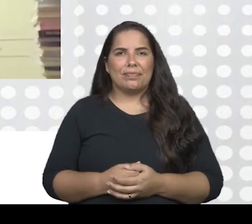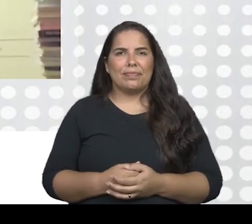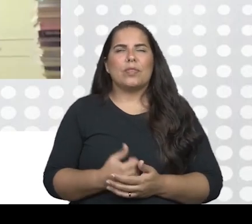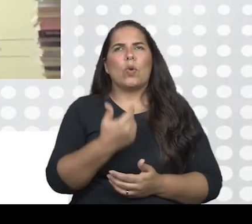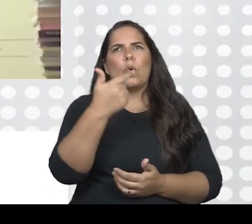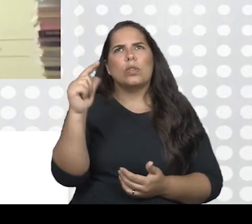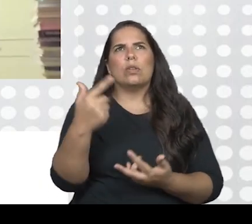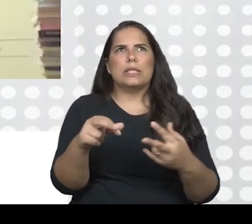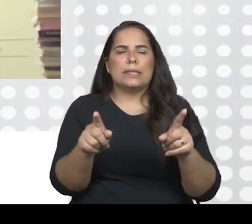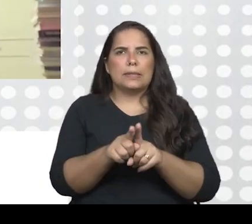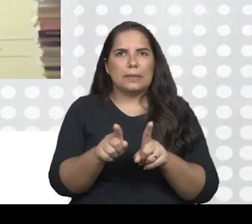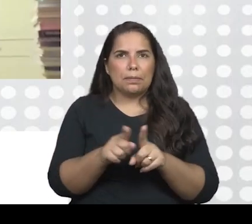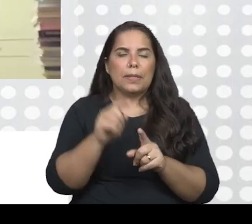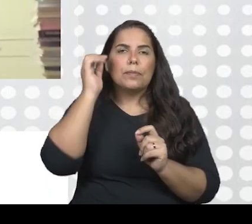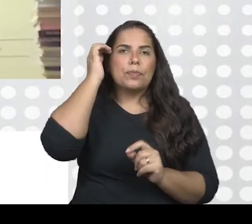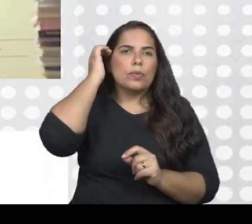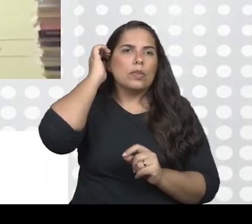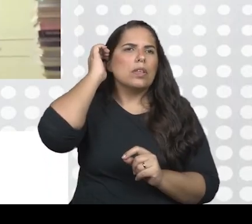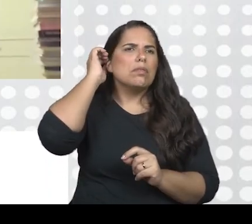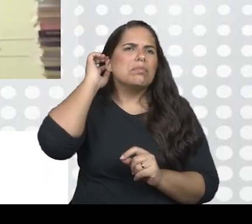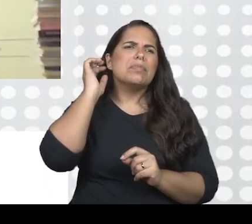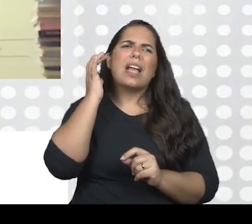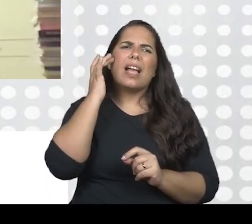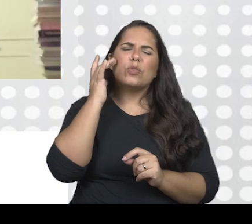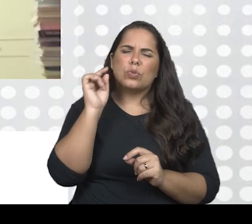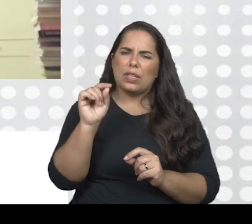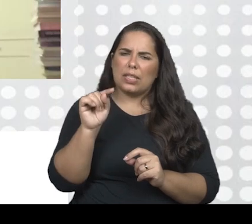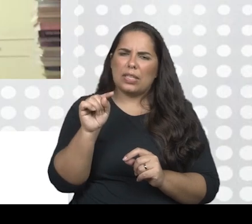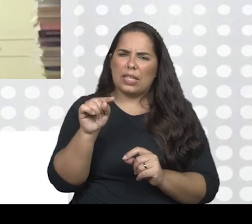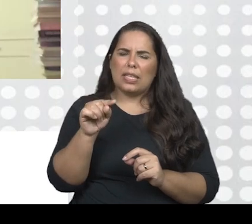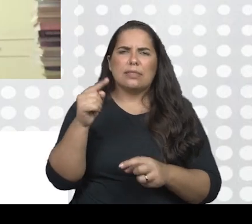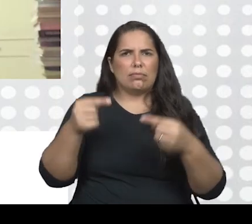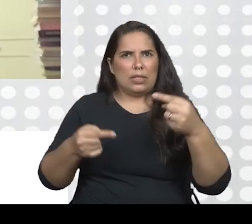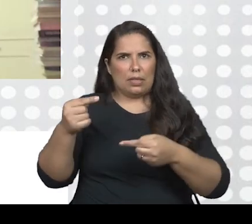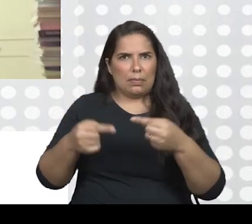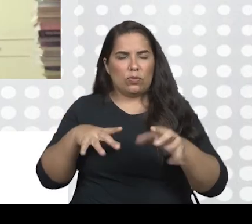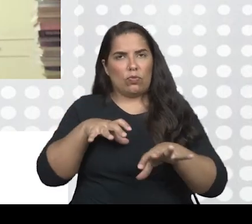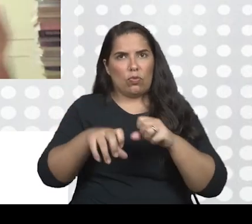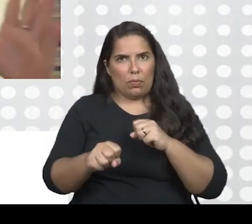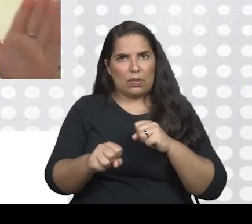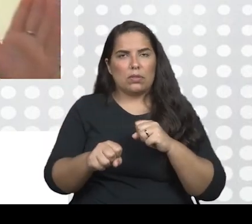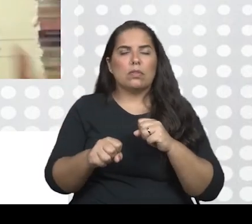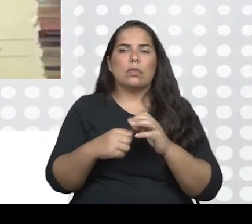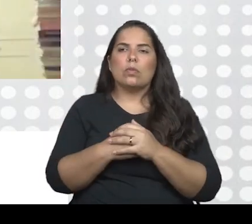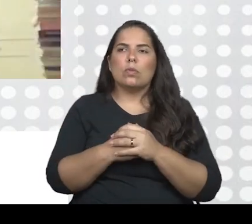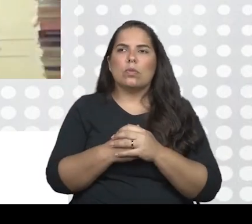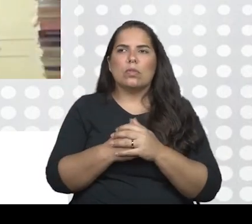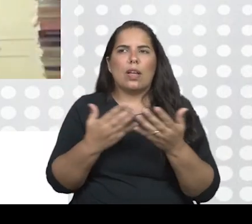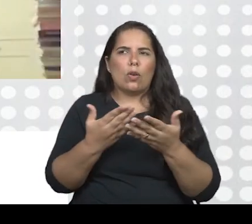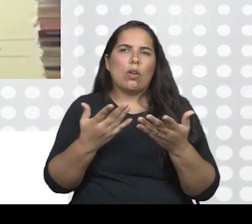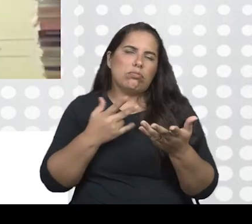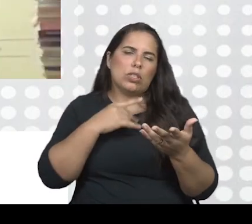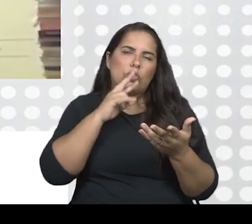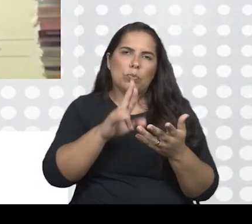Uma outra questão é que eu acho que desse debate da formação eu deixo, por enquanto,